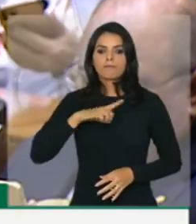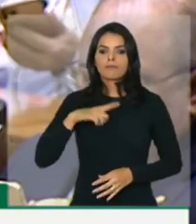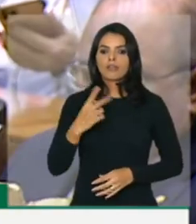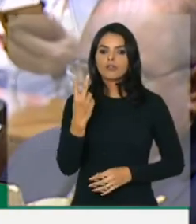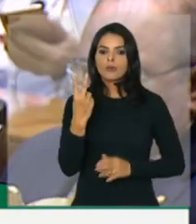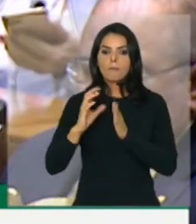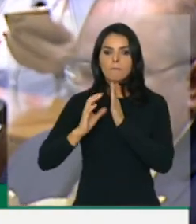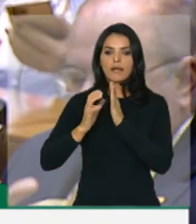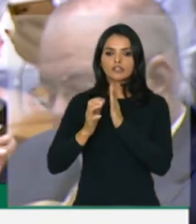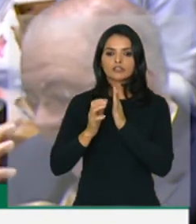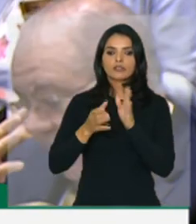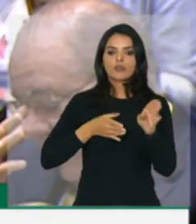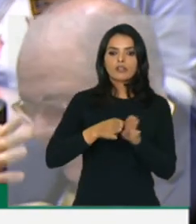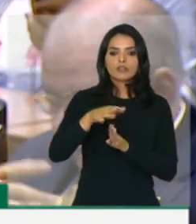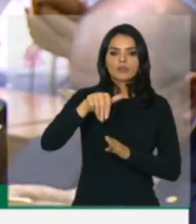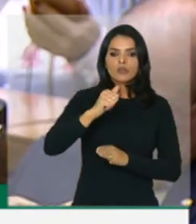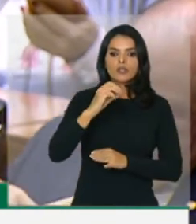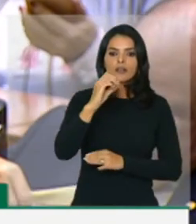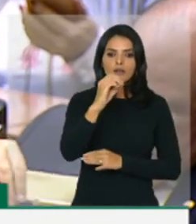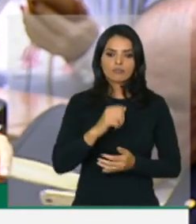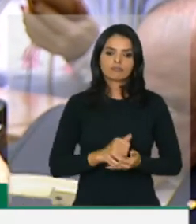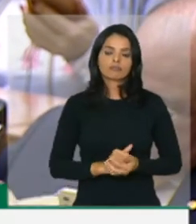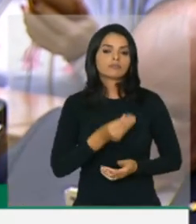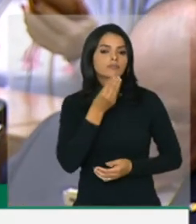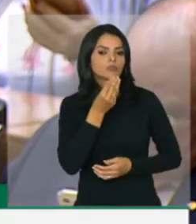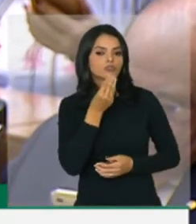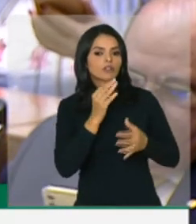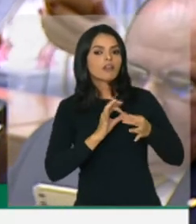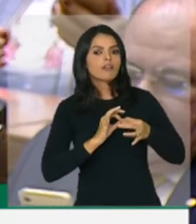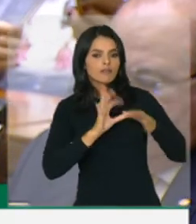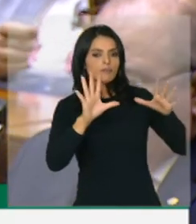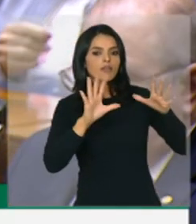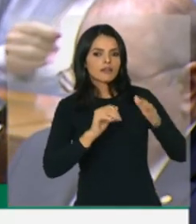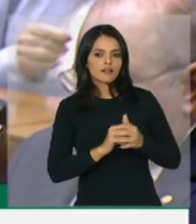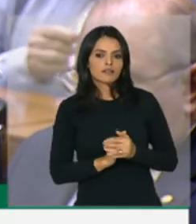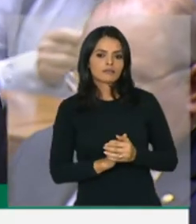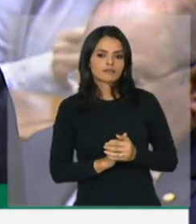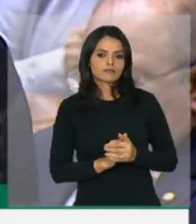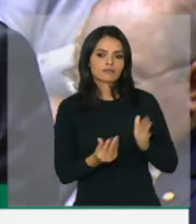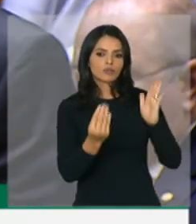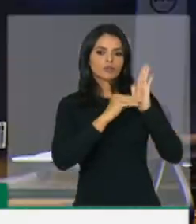da maioria que orientaram não. Então, seria importante liberar a maioria e não votar sim.